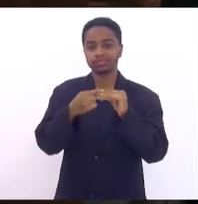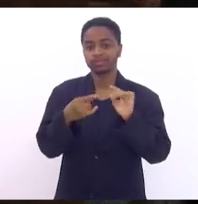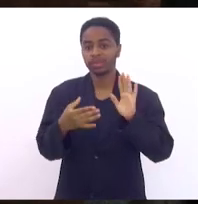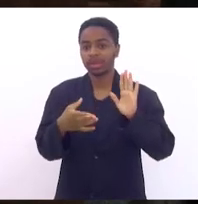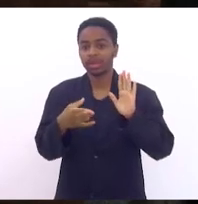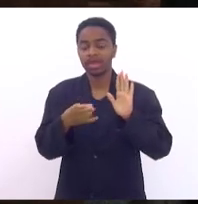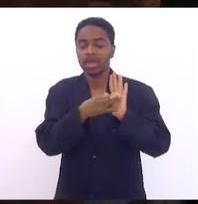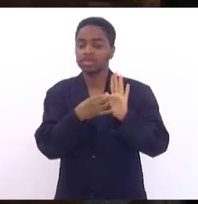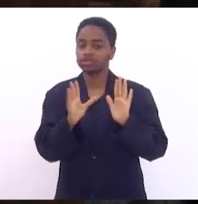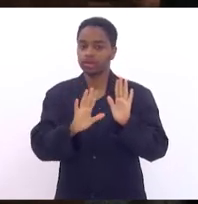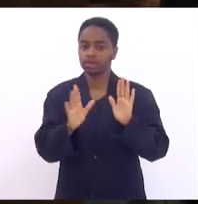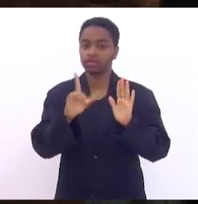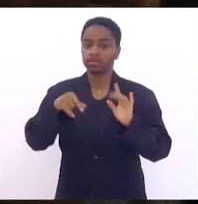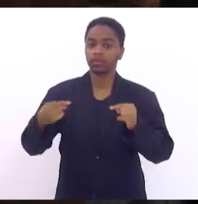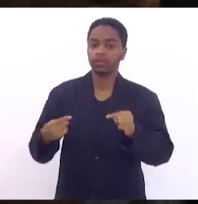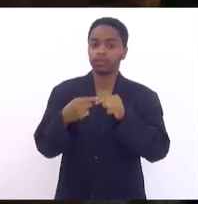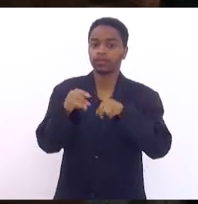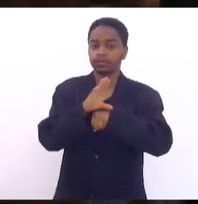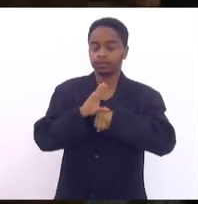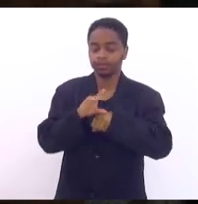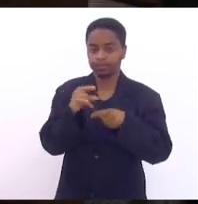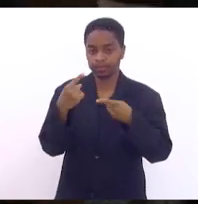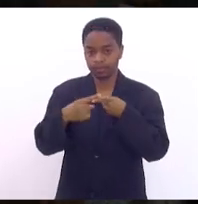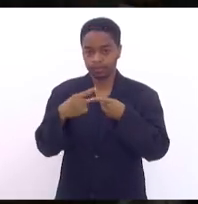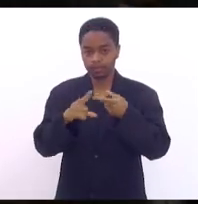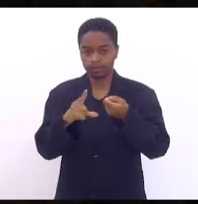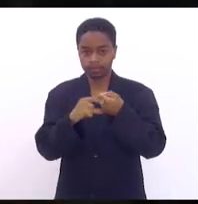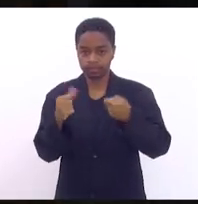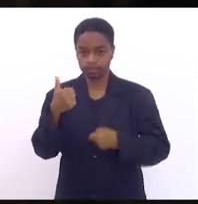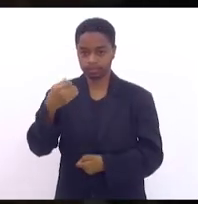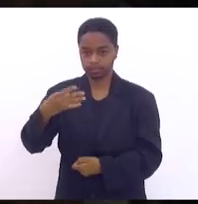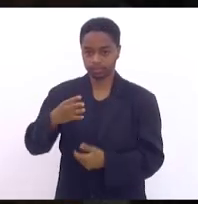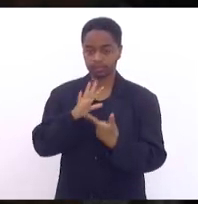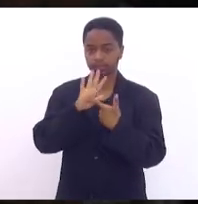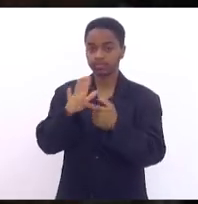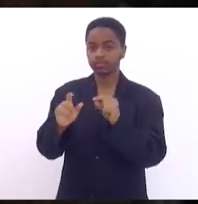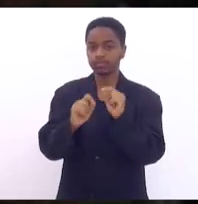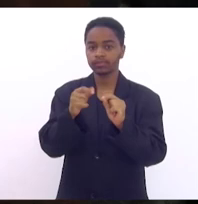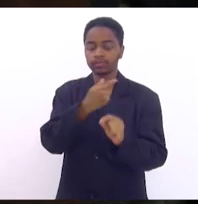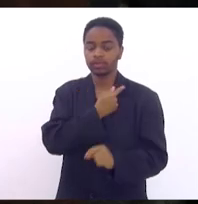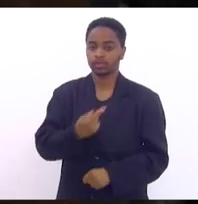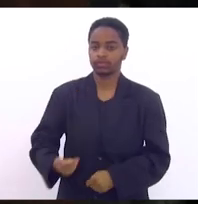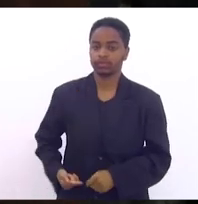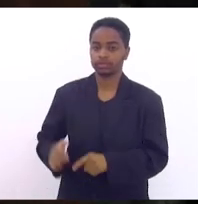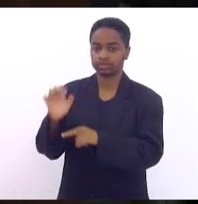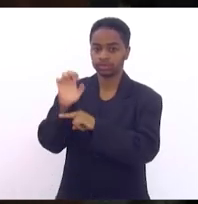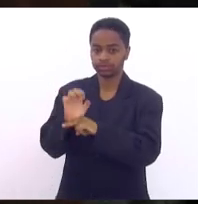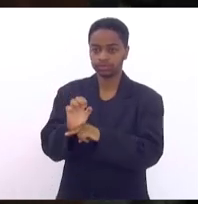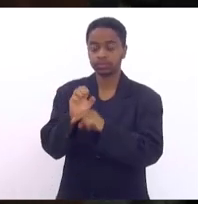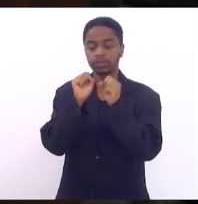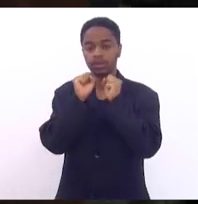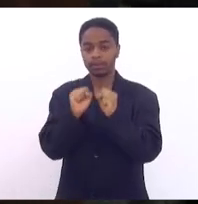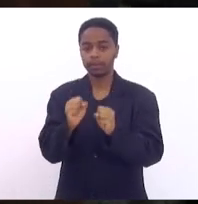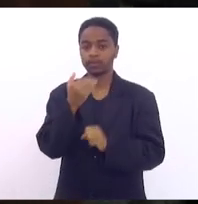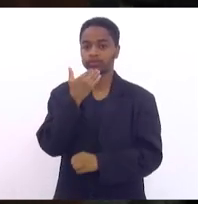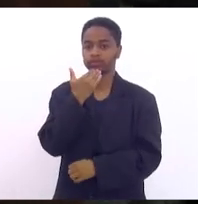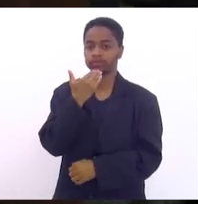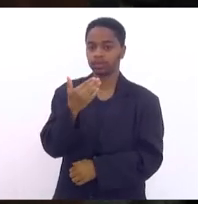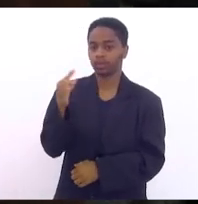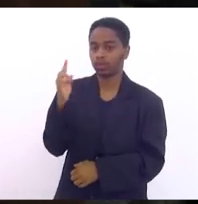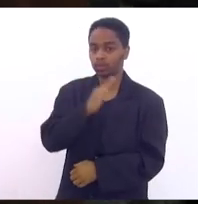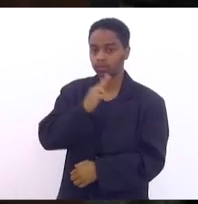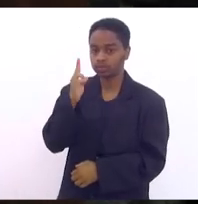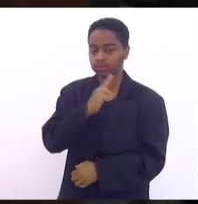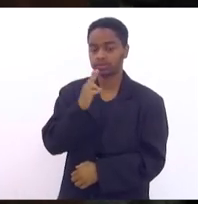questão constitucional, porque, segundo o artigo 14, o governador do Estado ele pode solicitar urgência